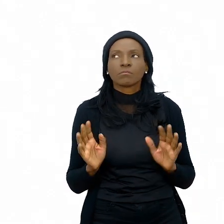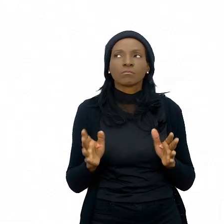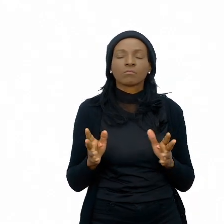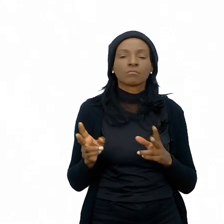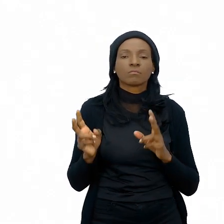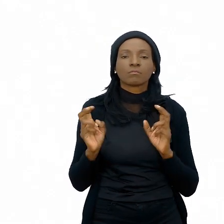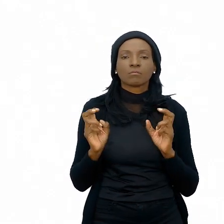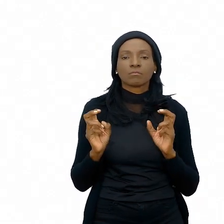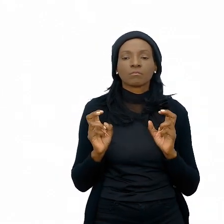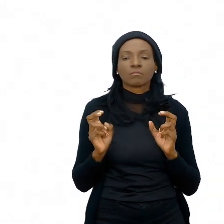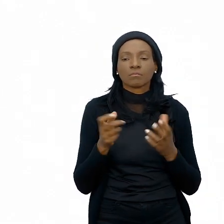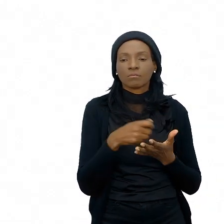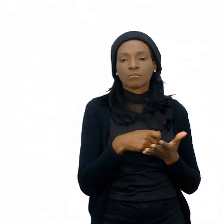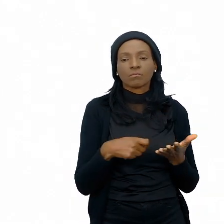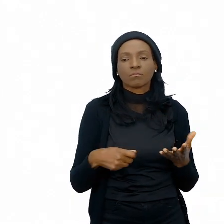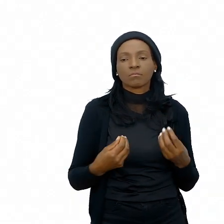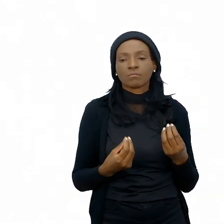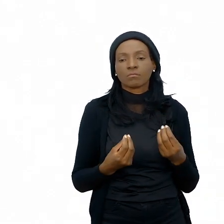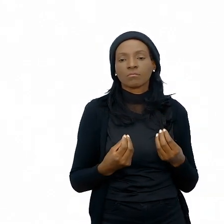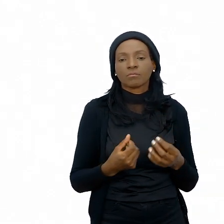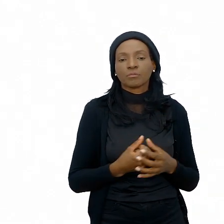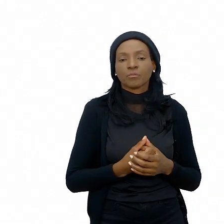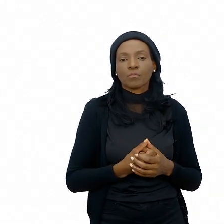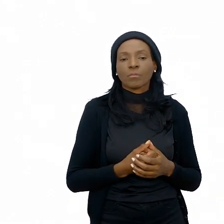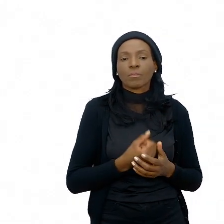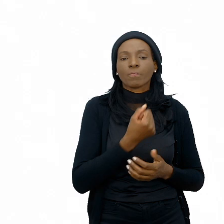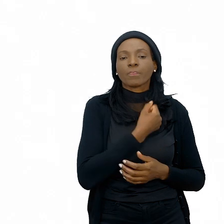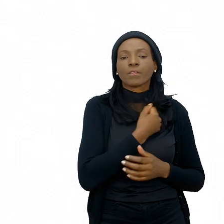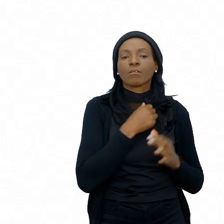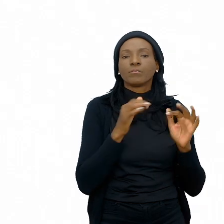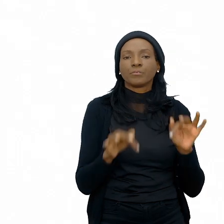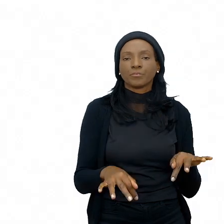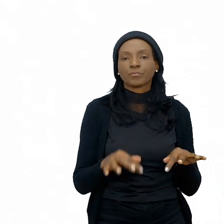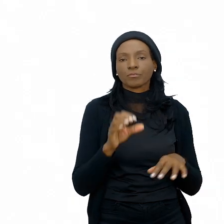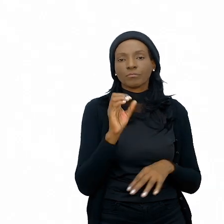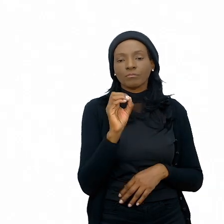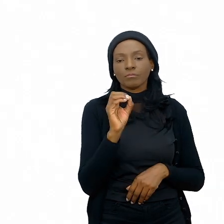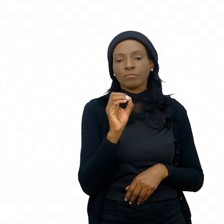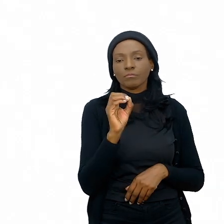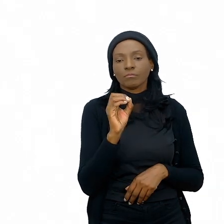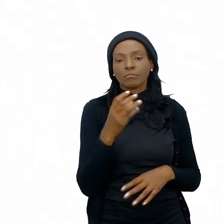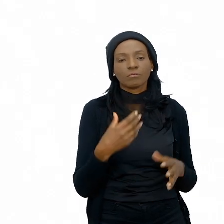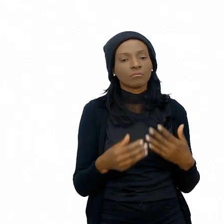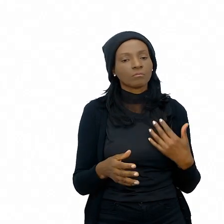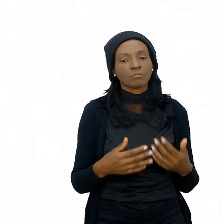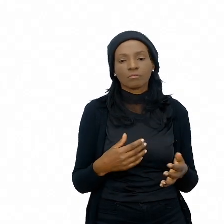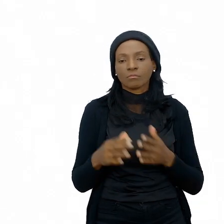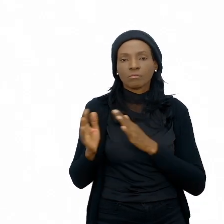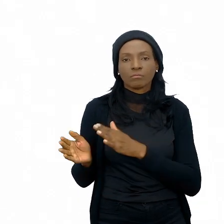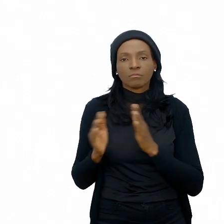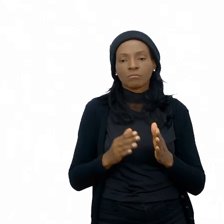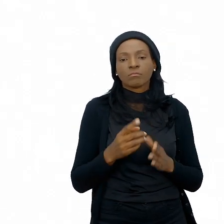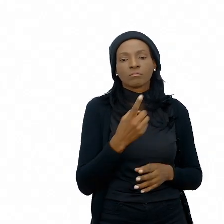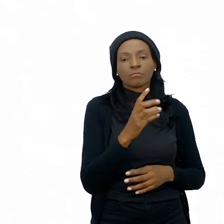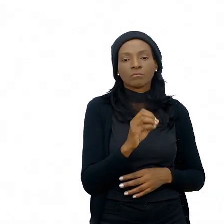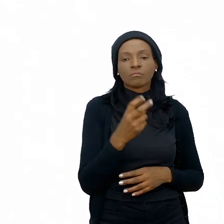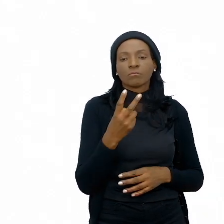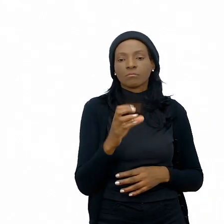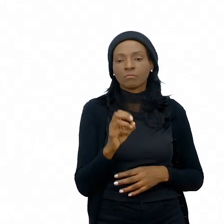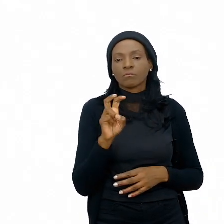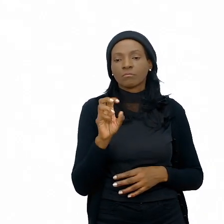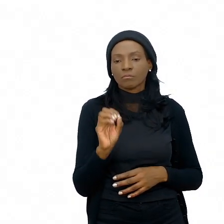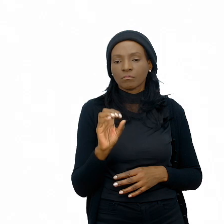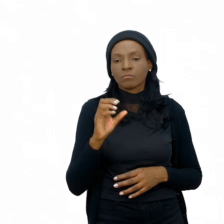pistas para a escrita dele. Números que terminam em zero, seja qual for a ordem: 10, 20,